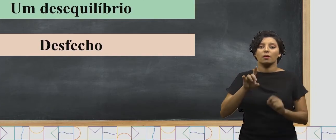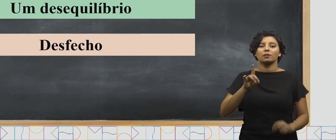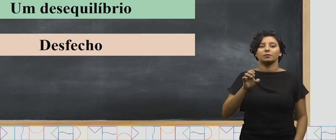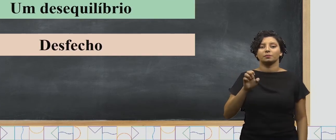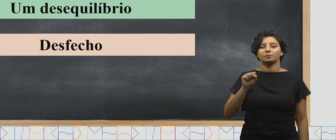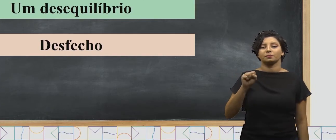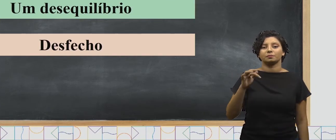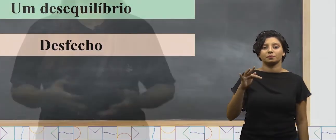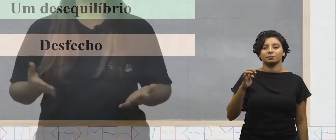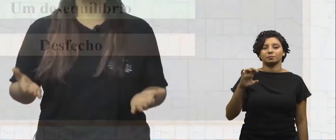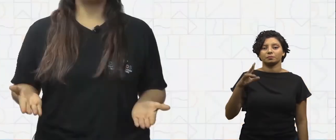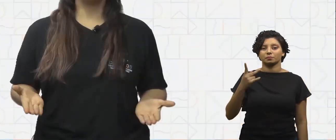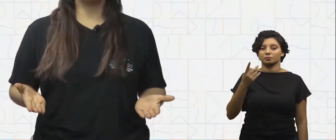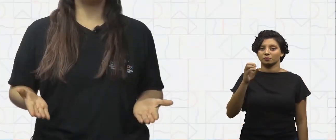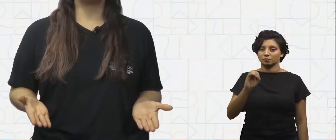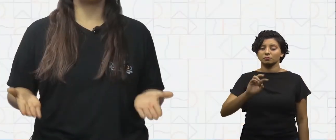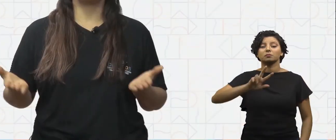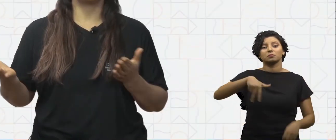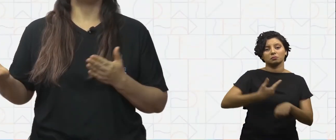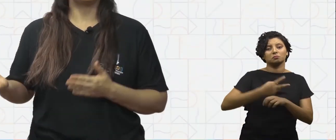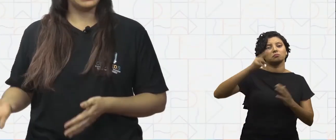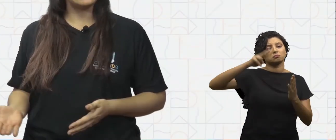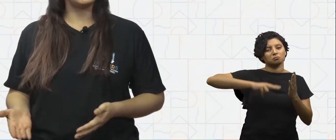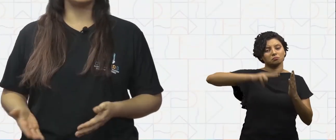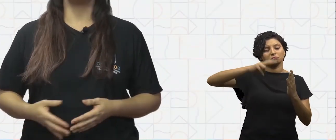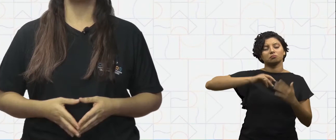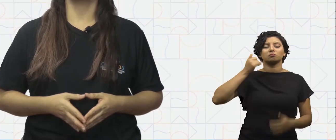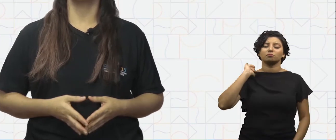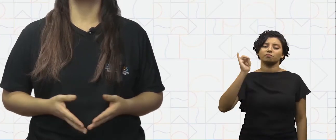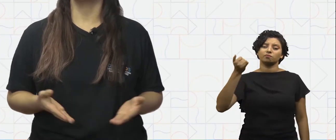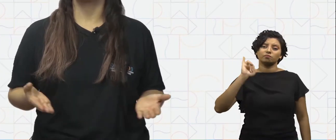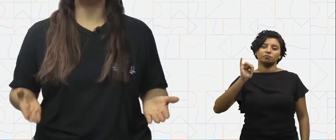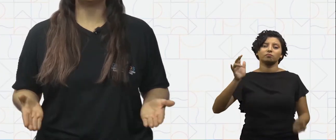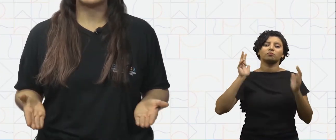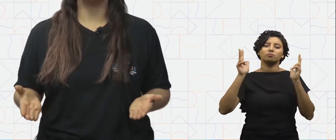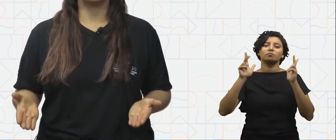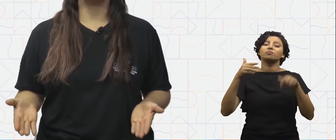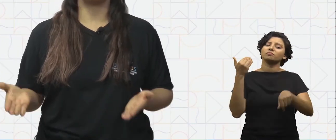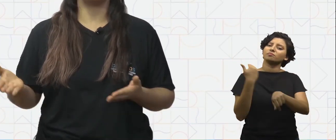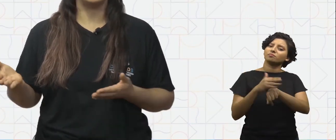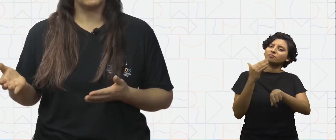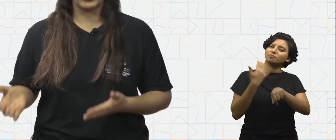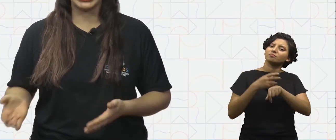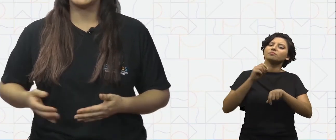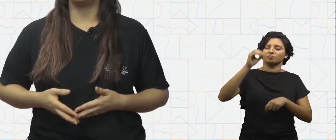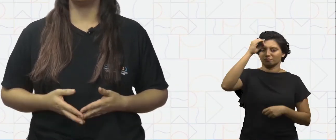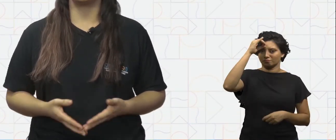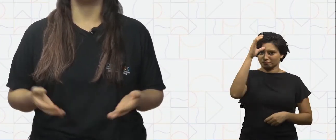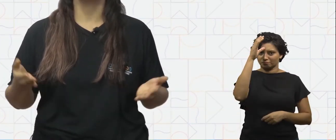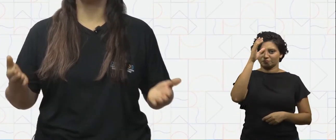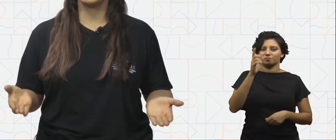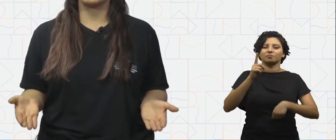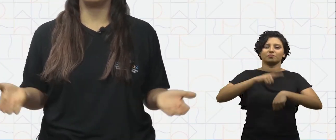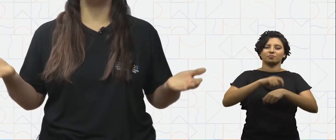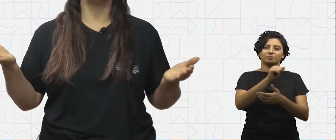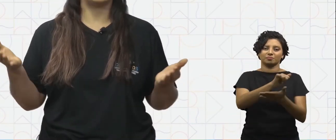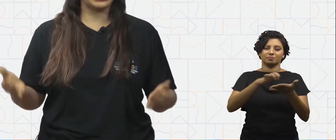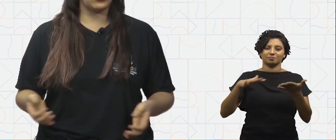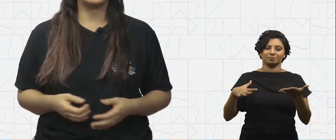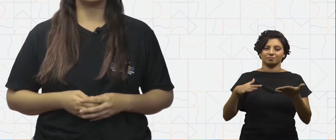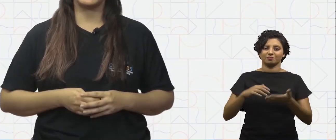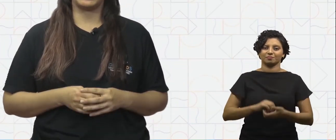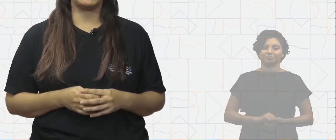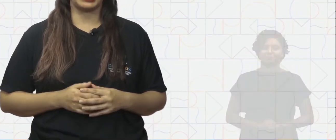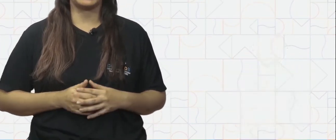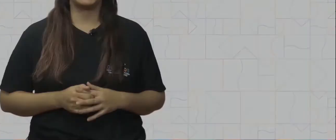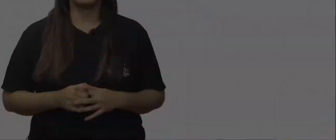de desfecho. Depois de você ler narrativas de aventura, que tal treinar o que aprendeu? Chegou